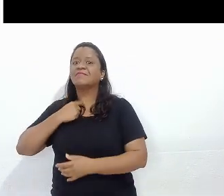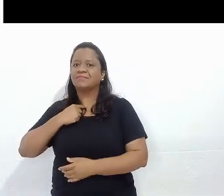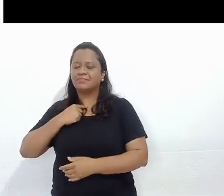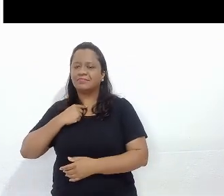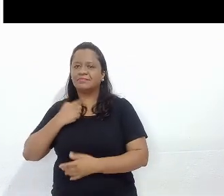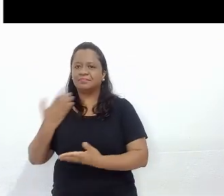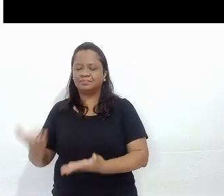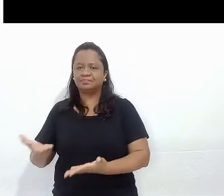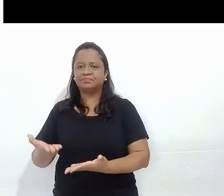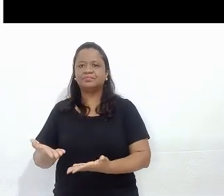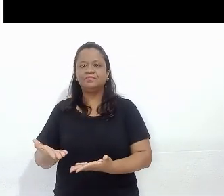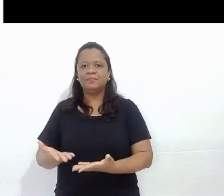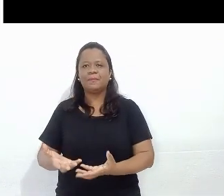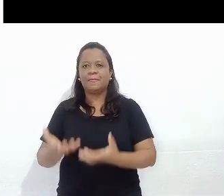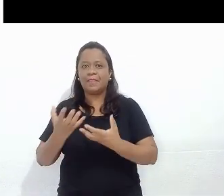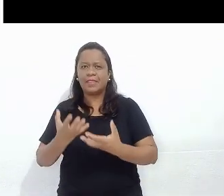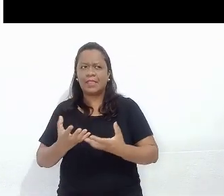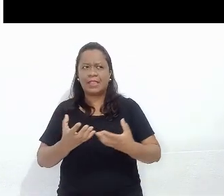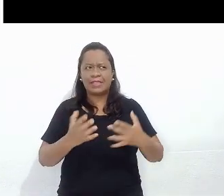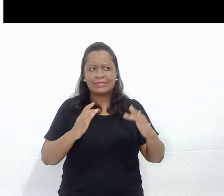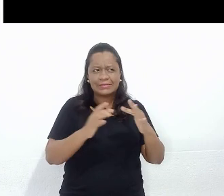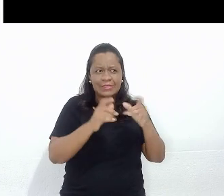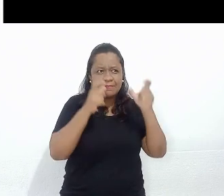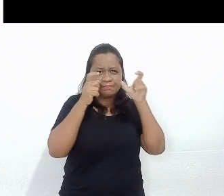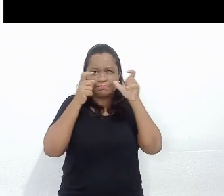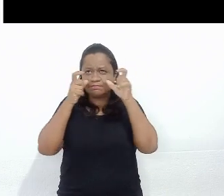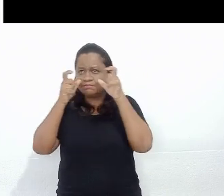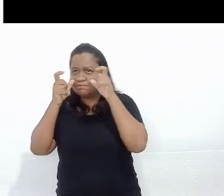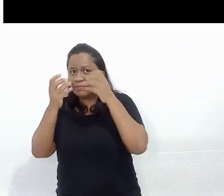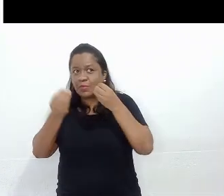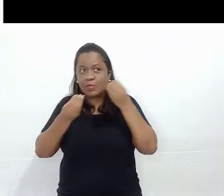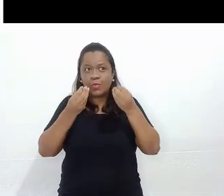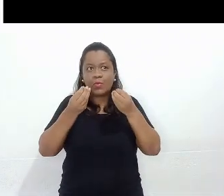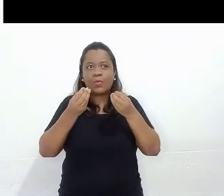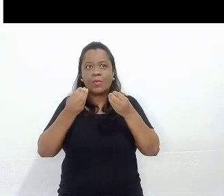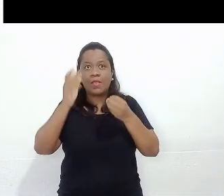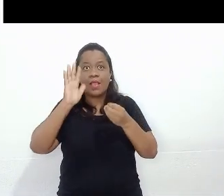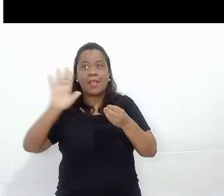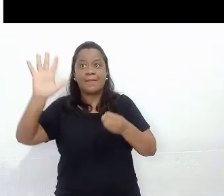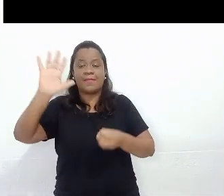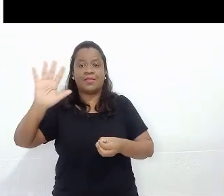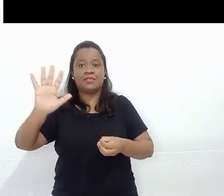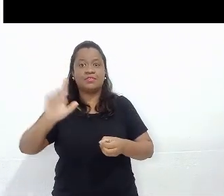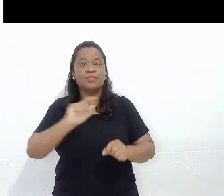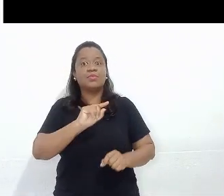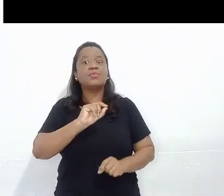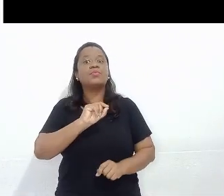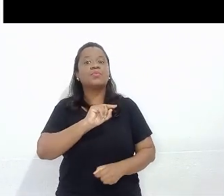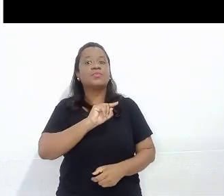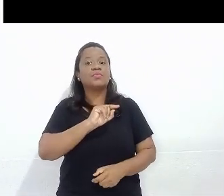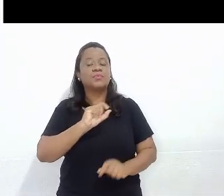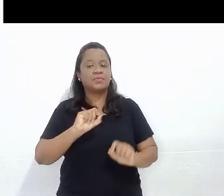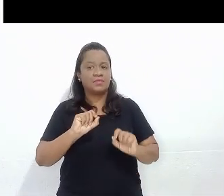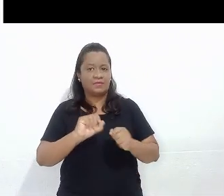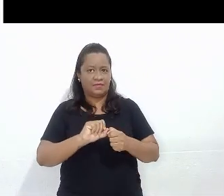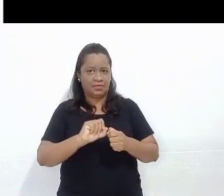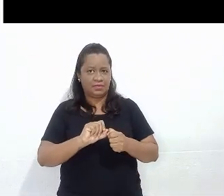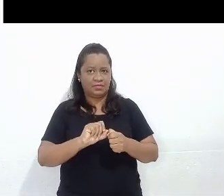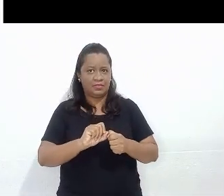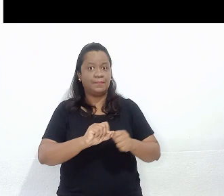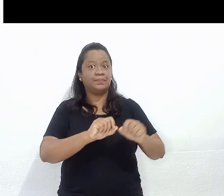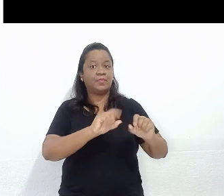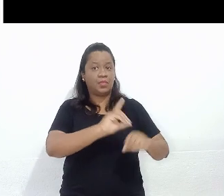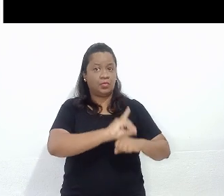que ele quer passar com a imagem. Então, o que ele tem que fazer? O diretor de fotografia, ele vai ter que entender